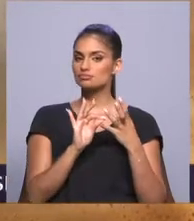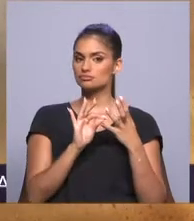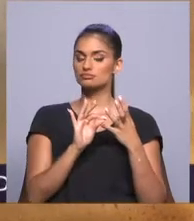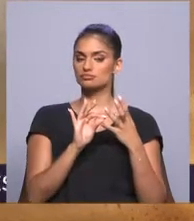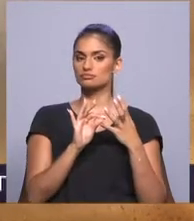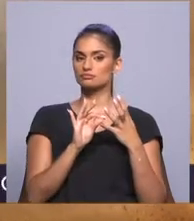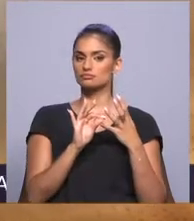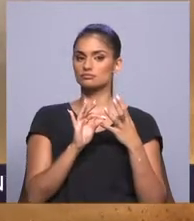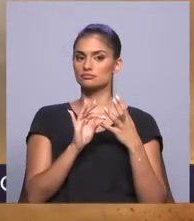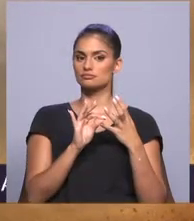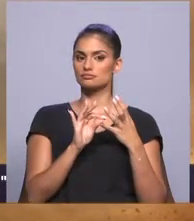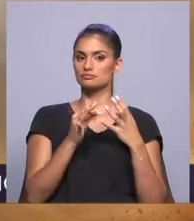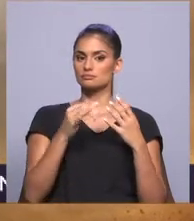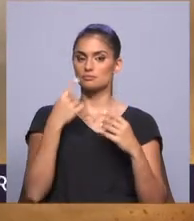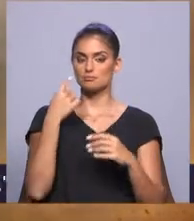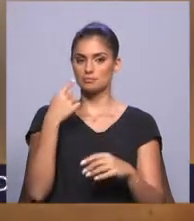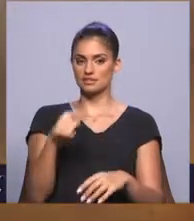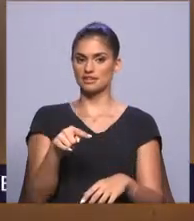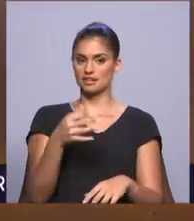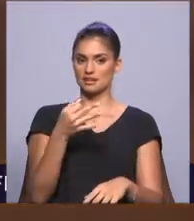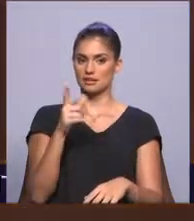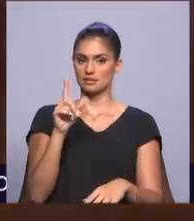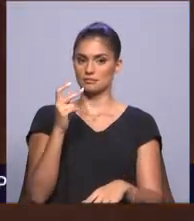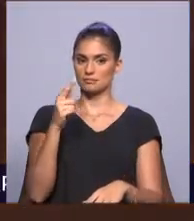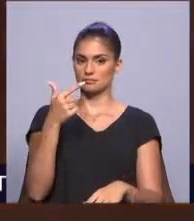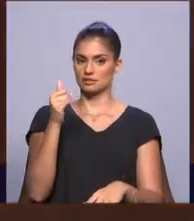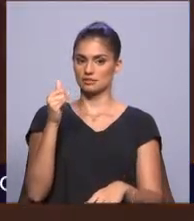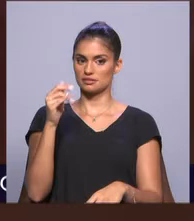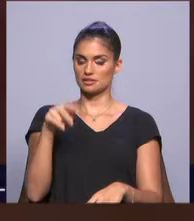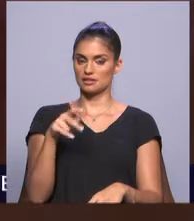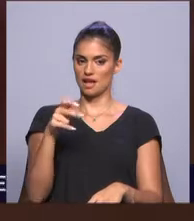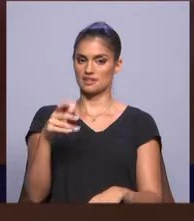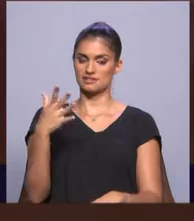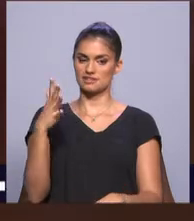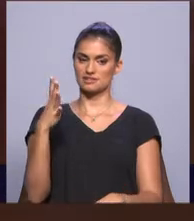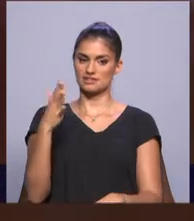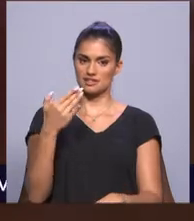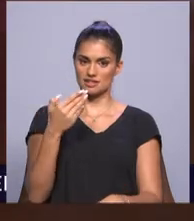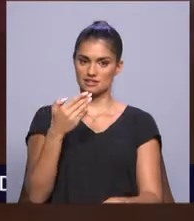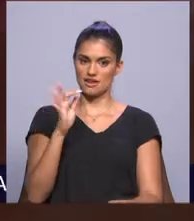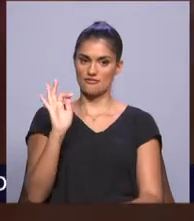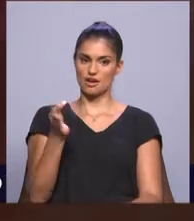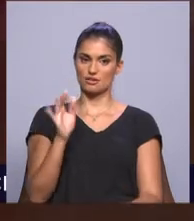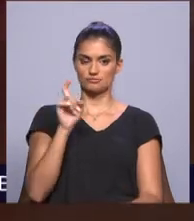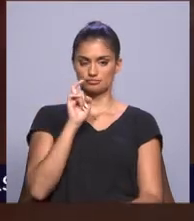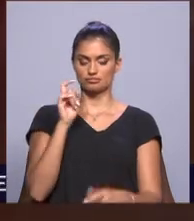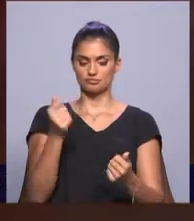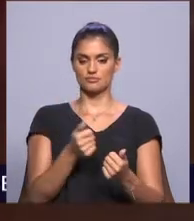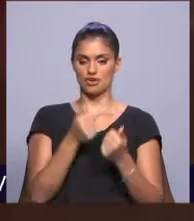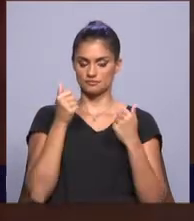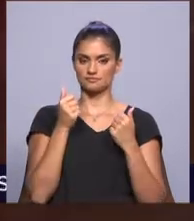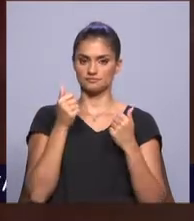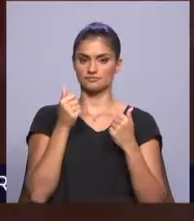de paládio-prata e de platina em 17 meteoritos de ferro, que são aqueles que conservam melhor as